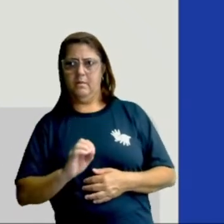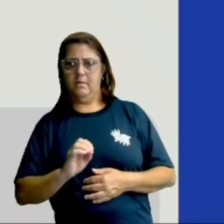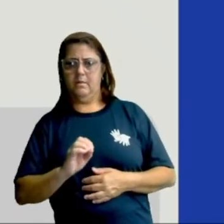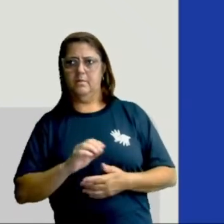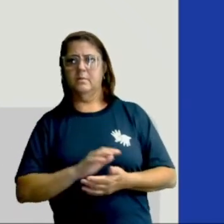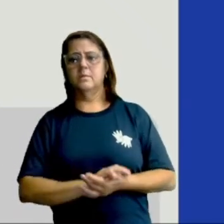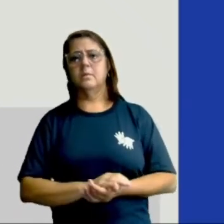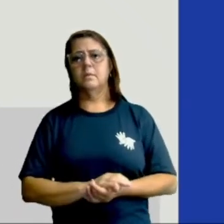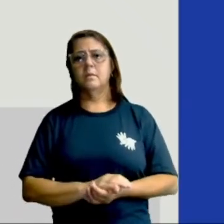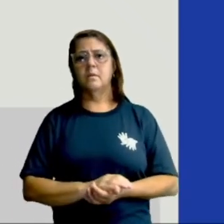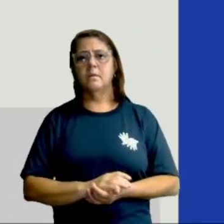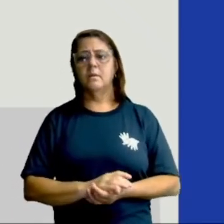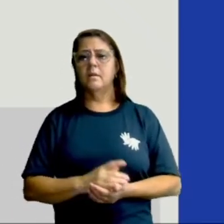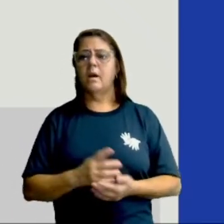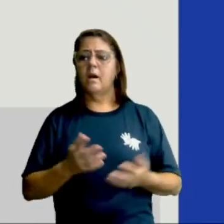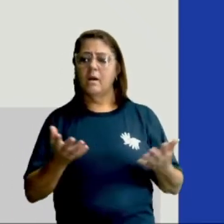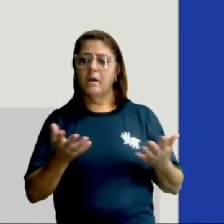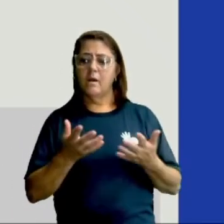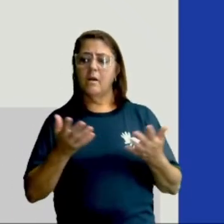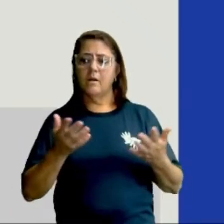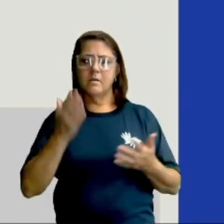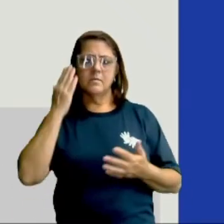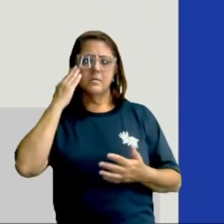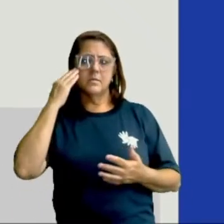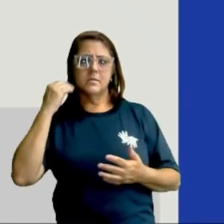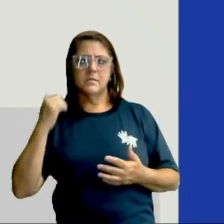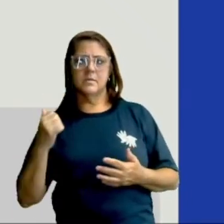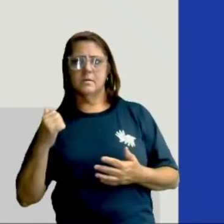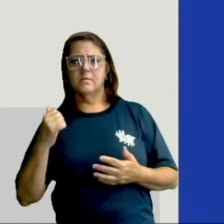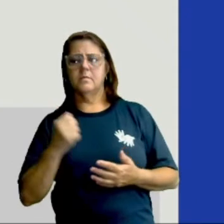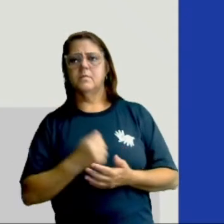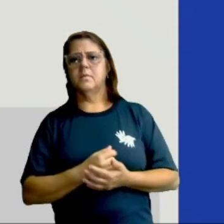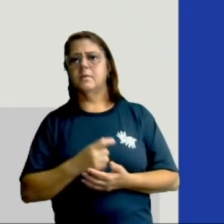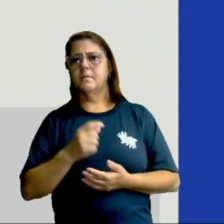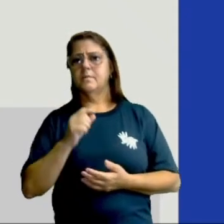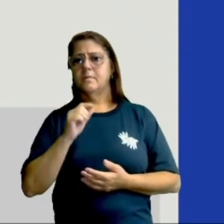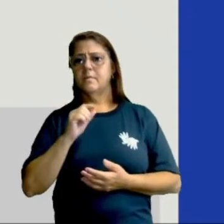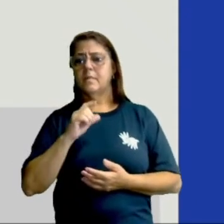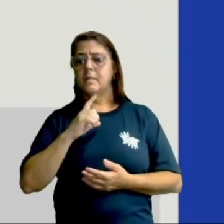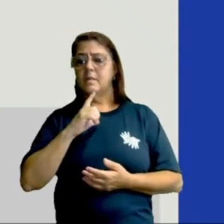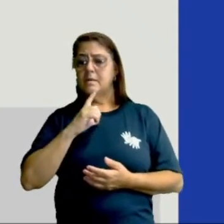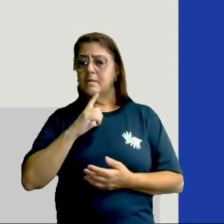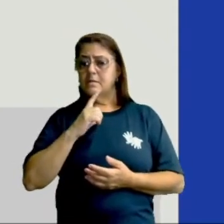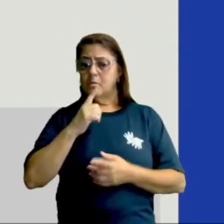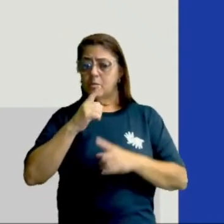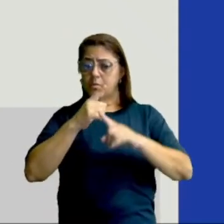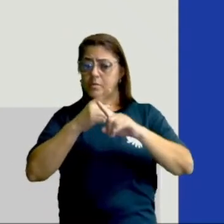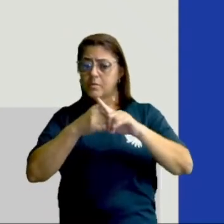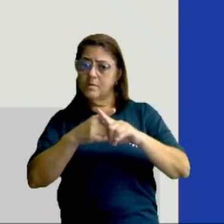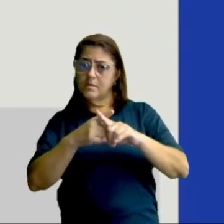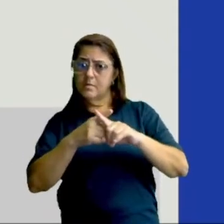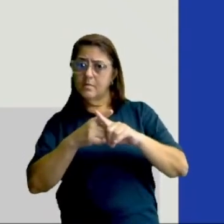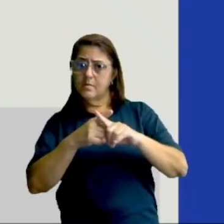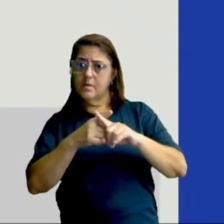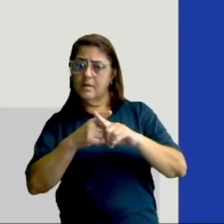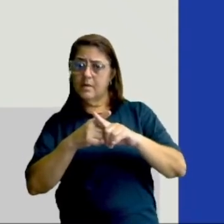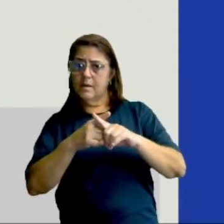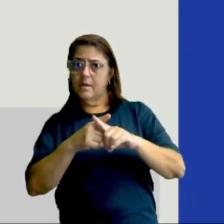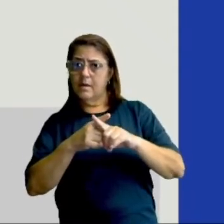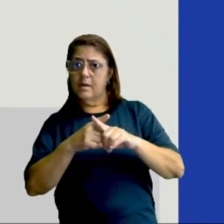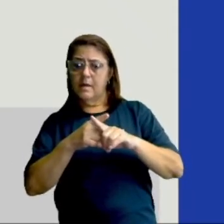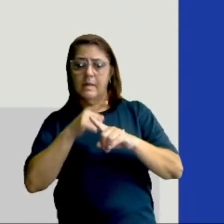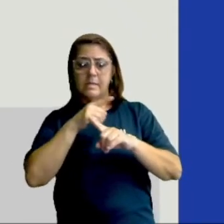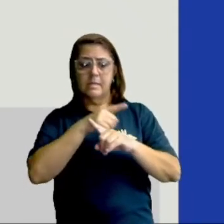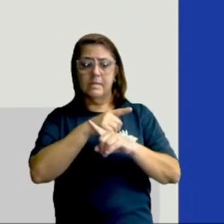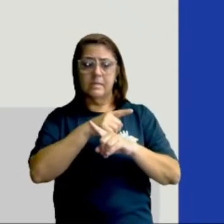10. Então, ó, o que é que a gente sabe? Que se eu multiplicar a quantidade